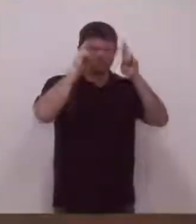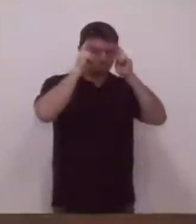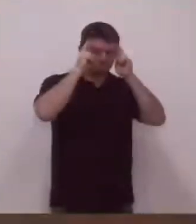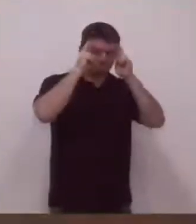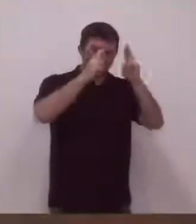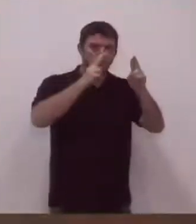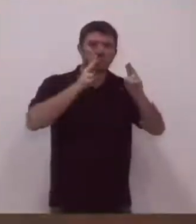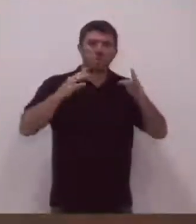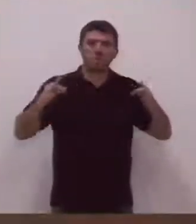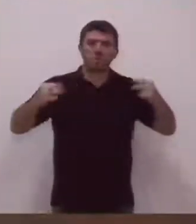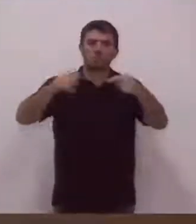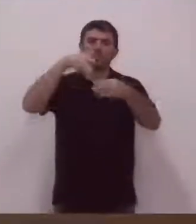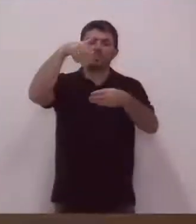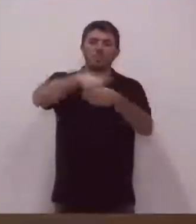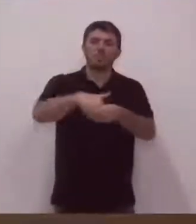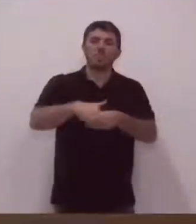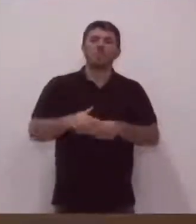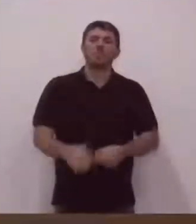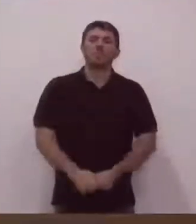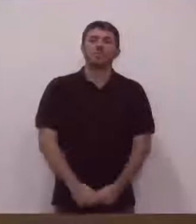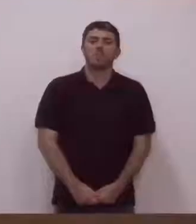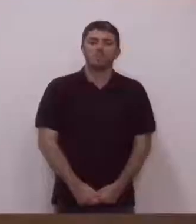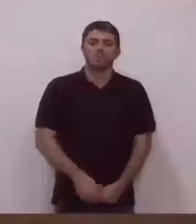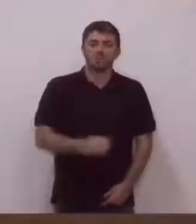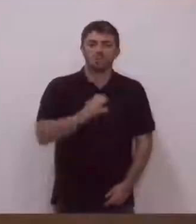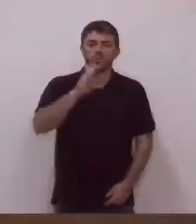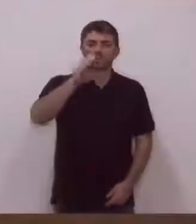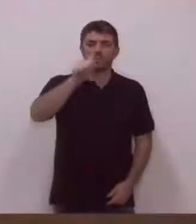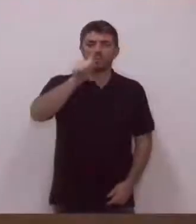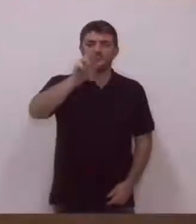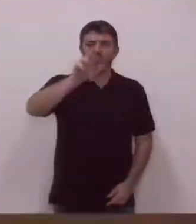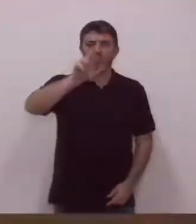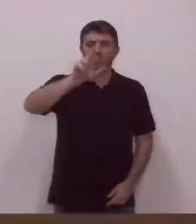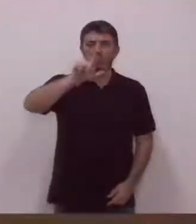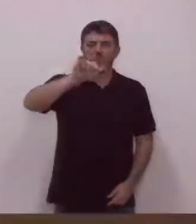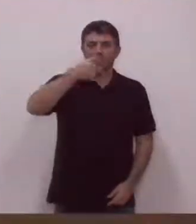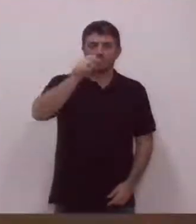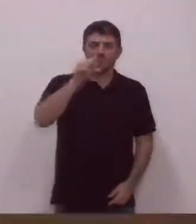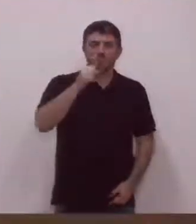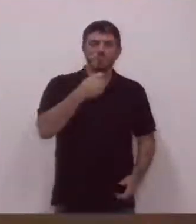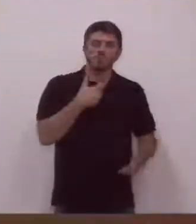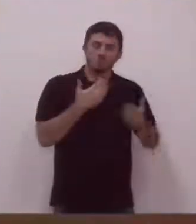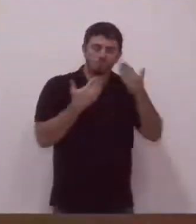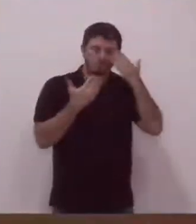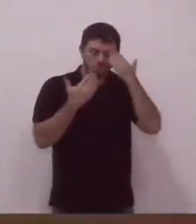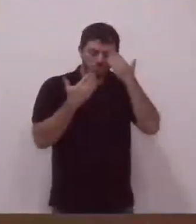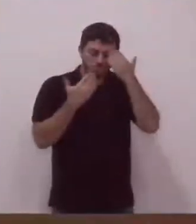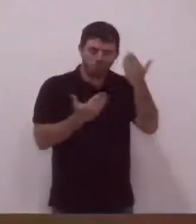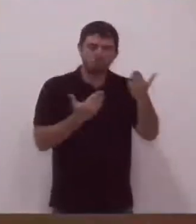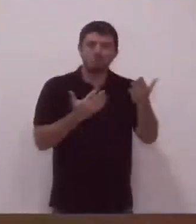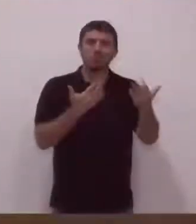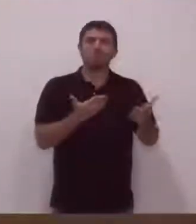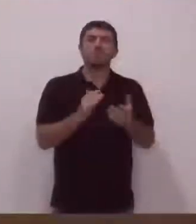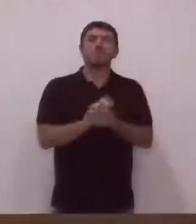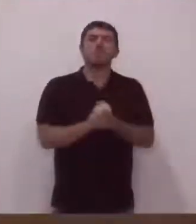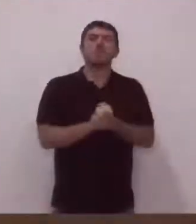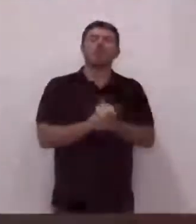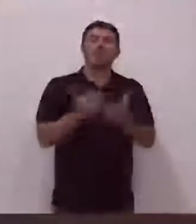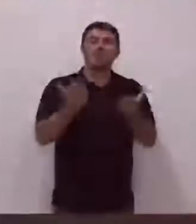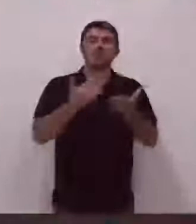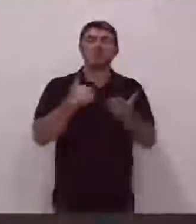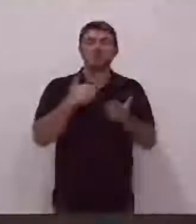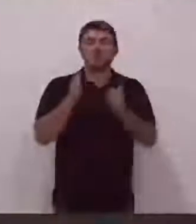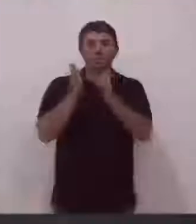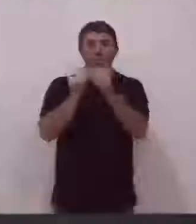todos os votos aqui nessa casa. Então, Carlinhos, quero agradecer de coração, e nesse momento eu solicito que o vereador Edson